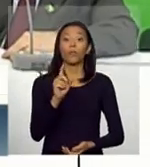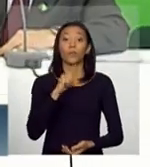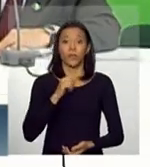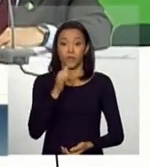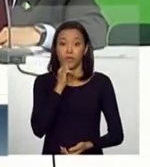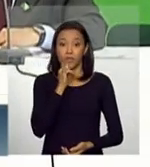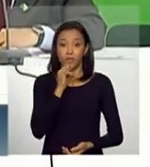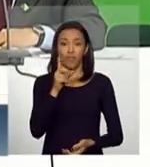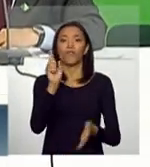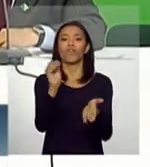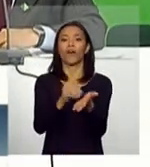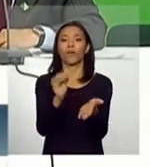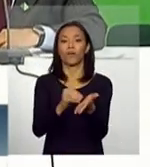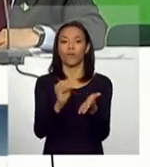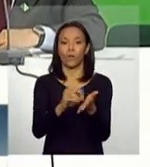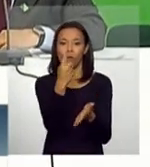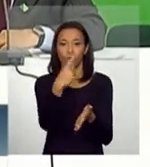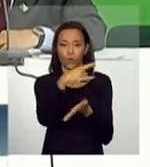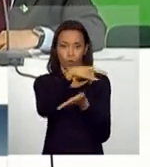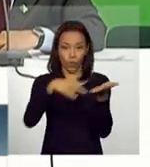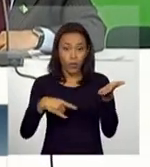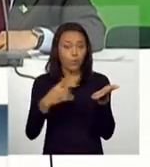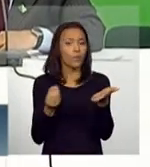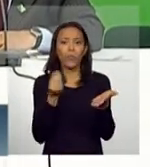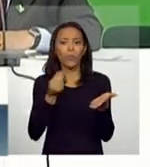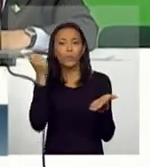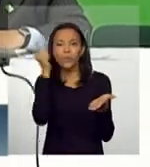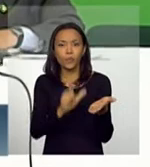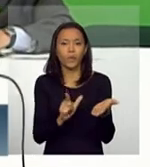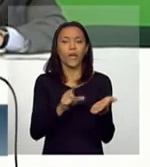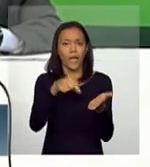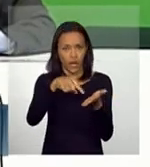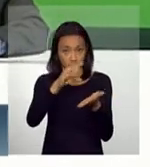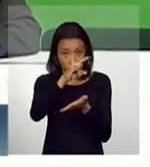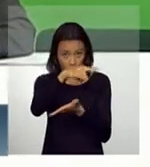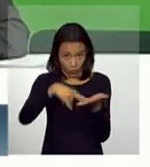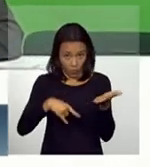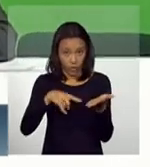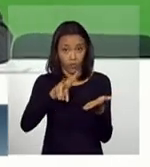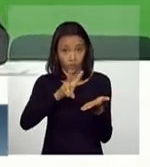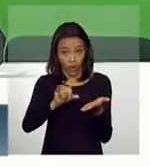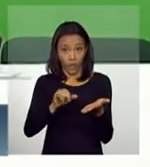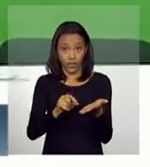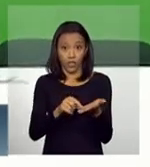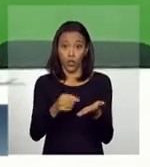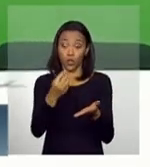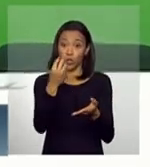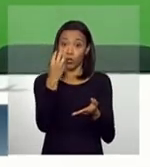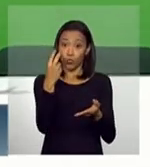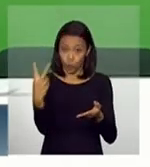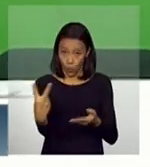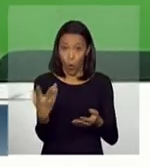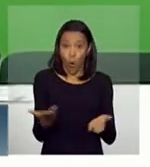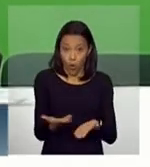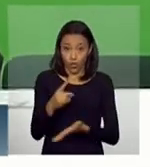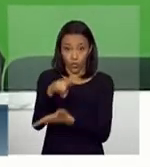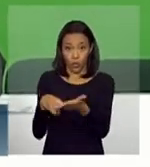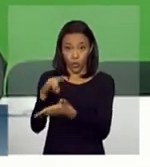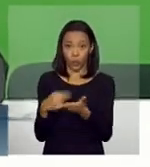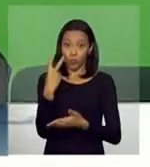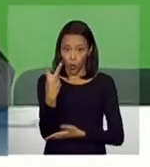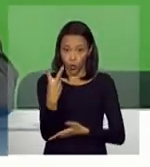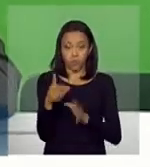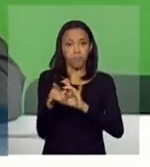Acho que tem uma pergunta que você... Na realidade, o título único ele vai juntar os dois títulos hoje que existem, o título do alvará